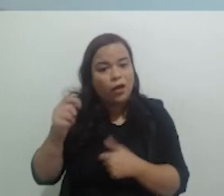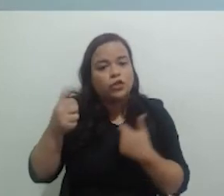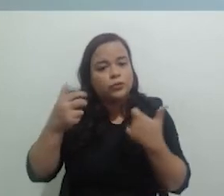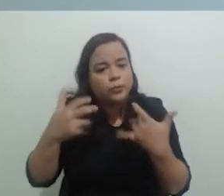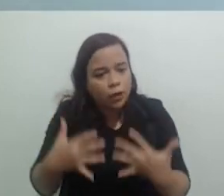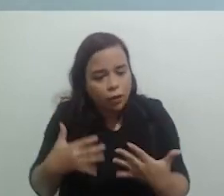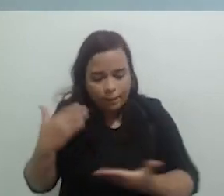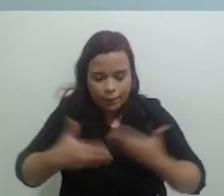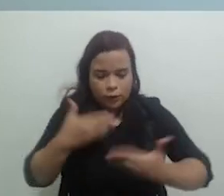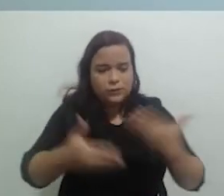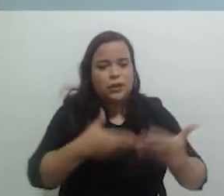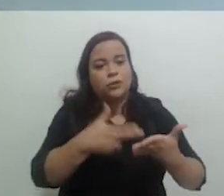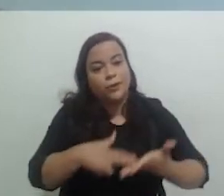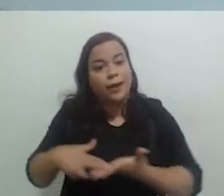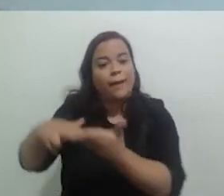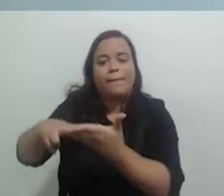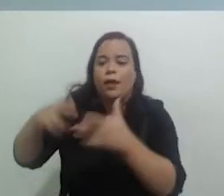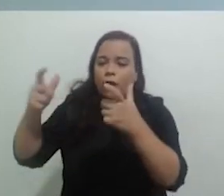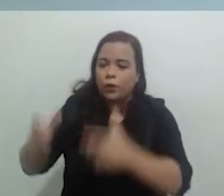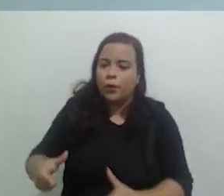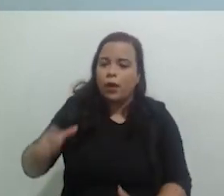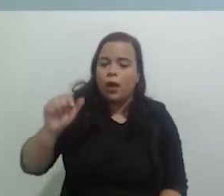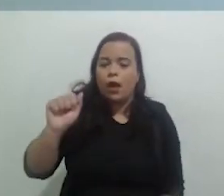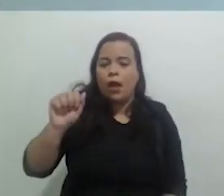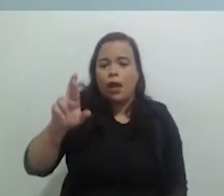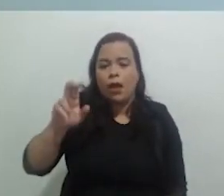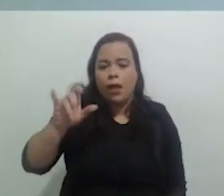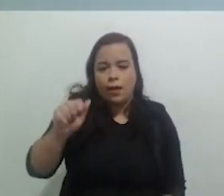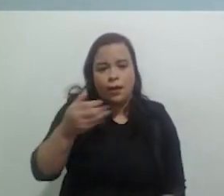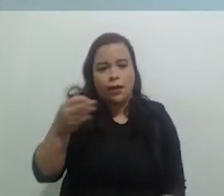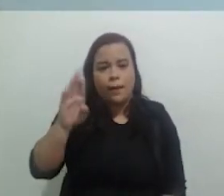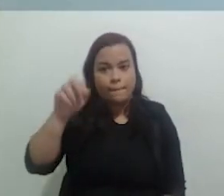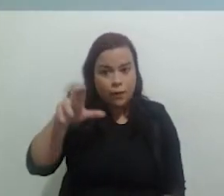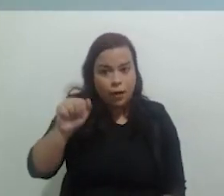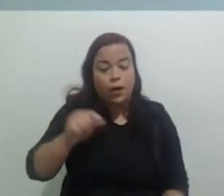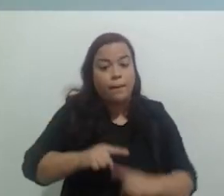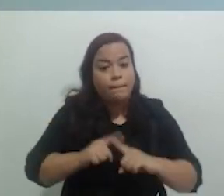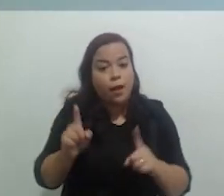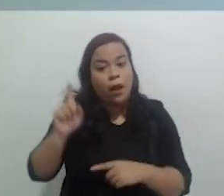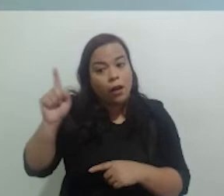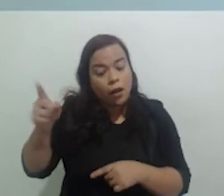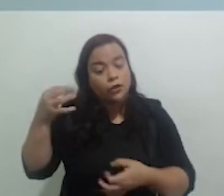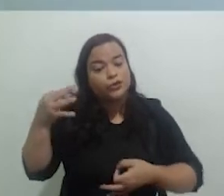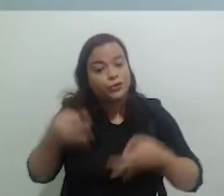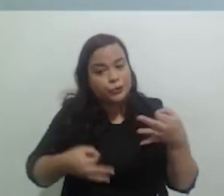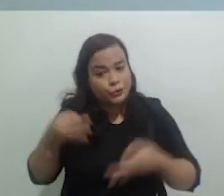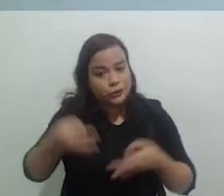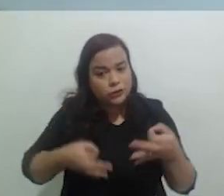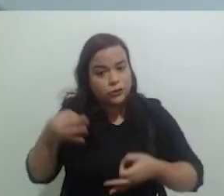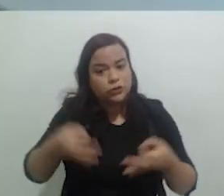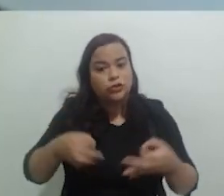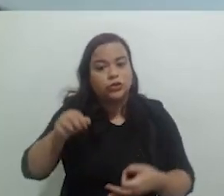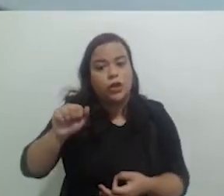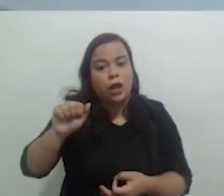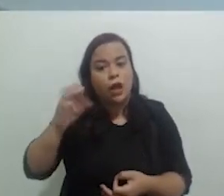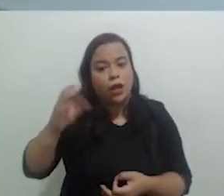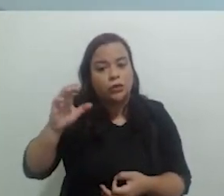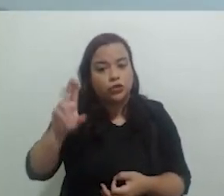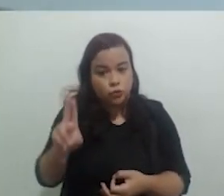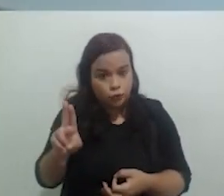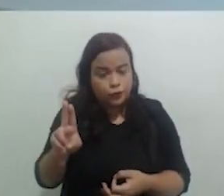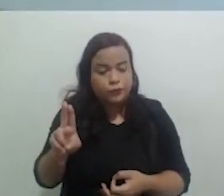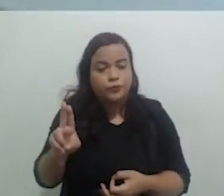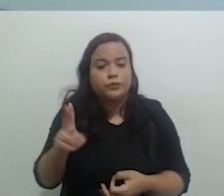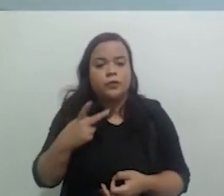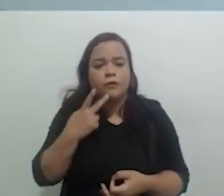Branca. E aí, o juiz de Açu, com essa portaria vigente, ele encaminhou os